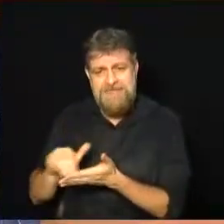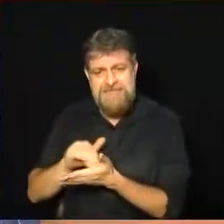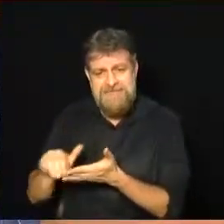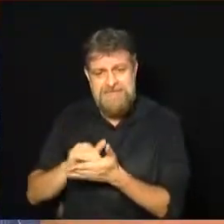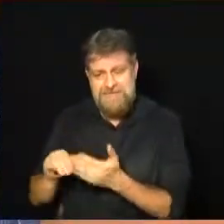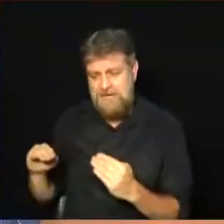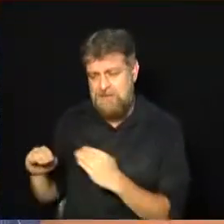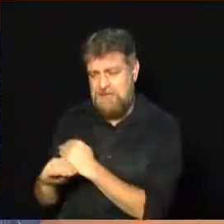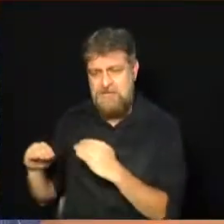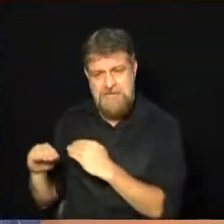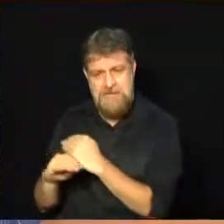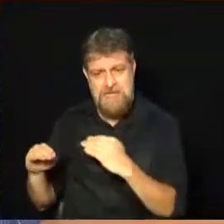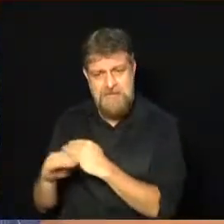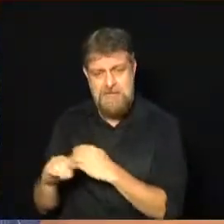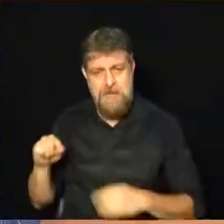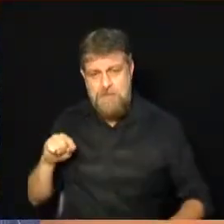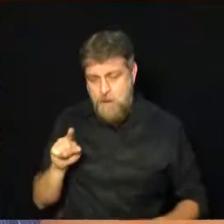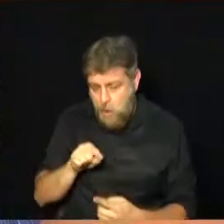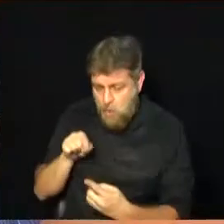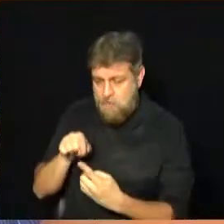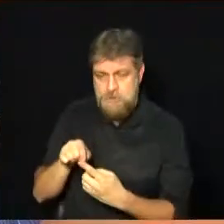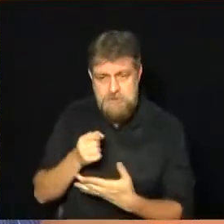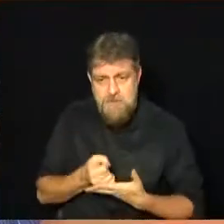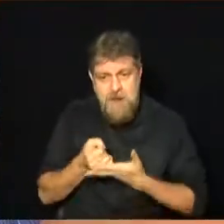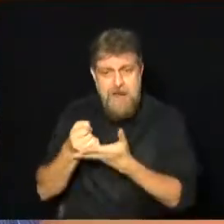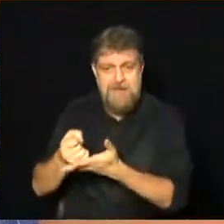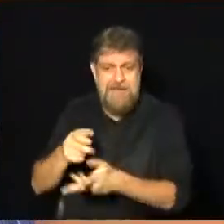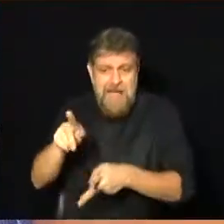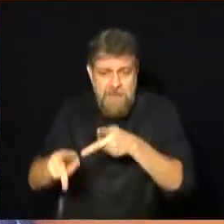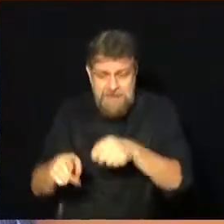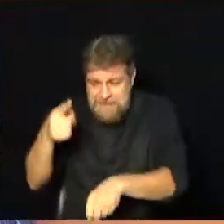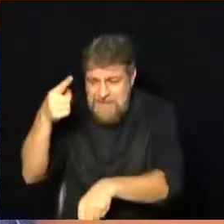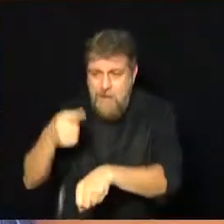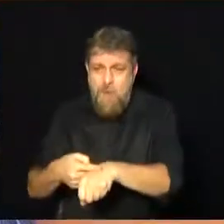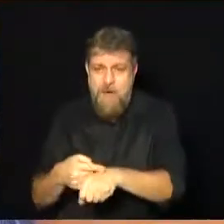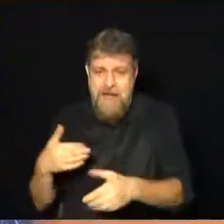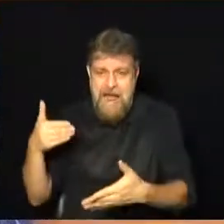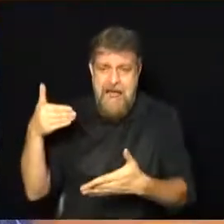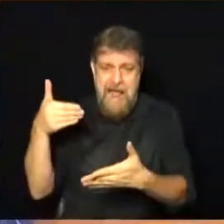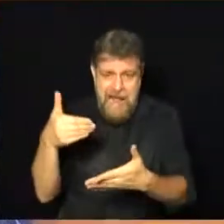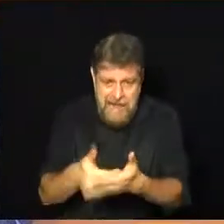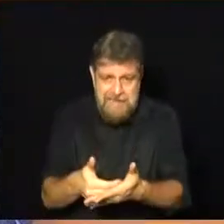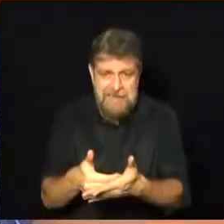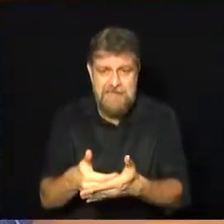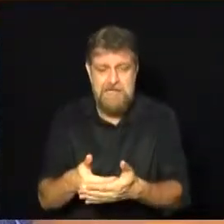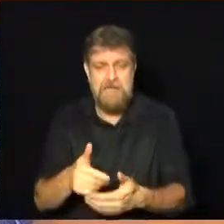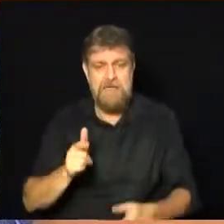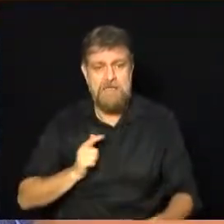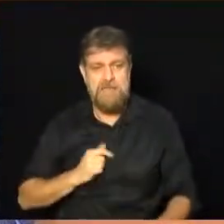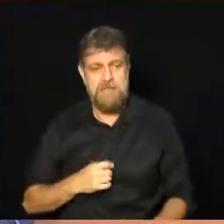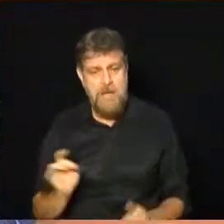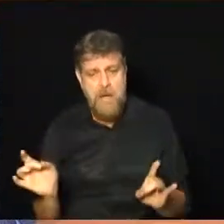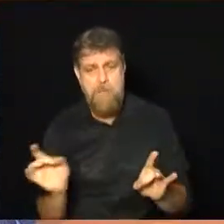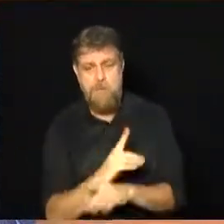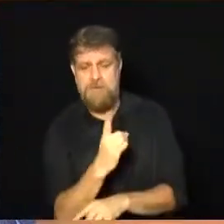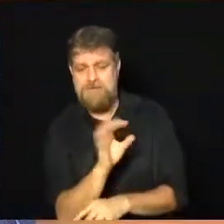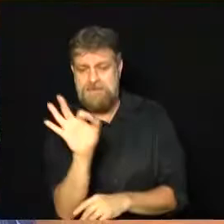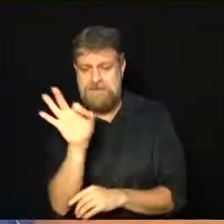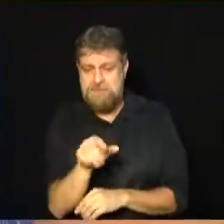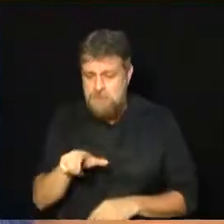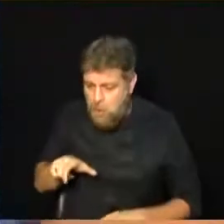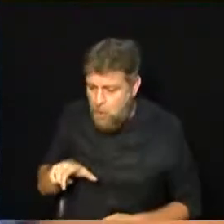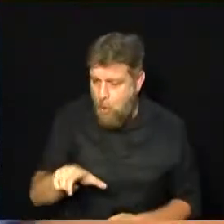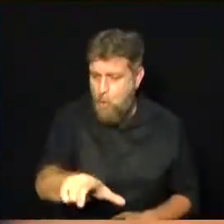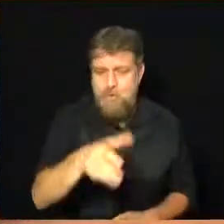de Transportes, justamente para poder ajudar a população nesse momento, até que seja seja instalado 100%